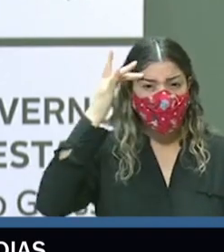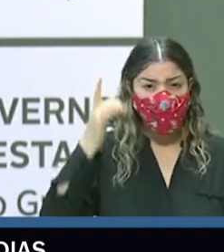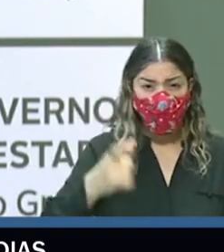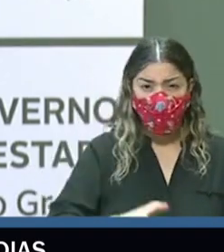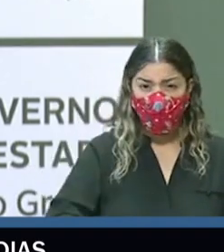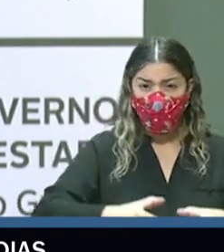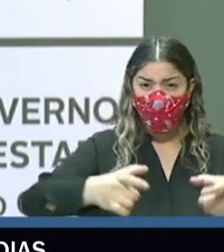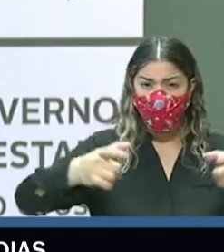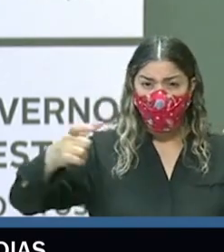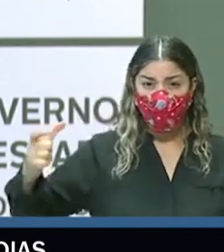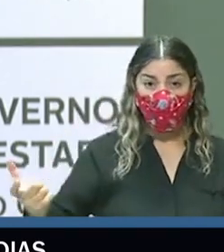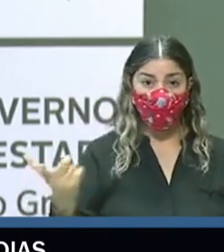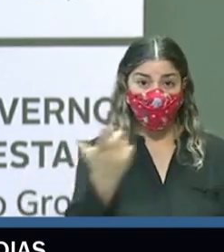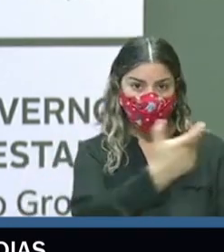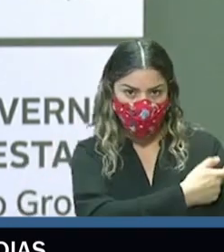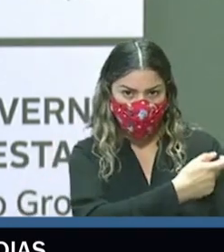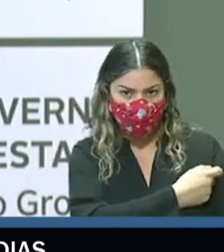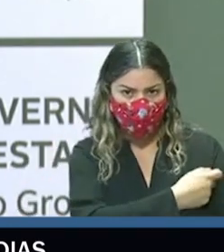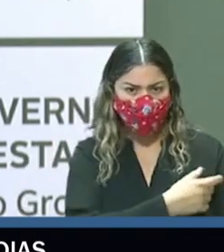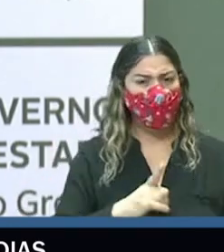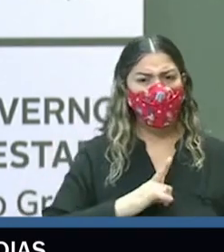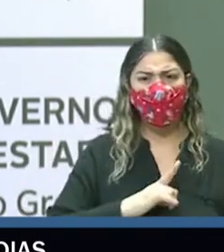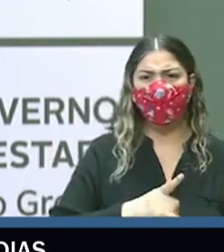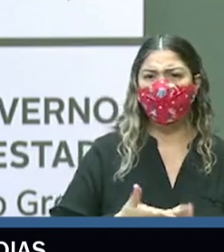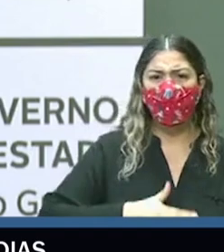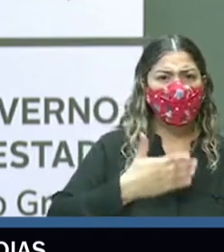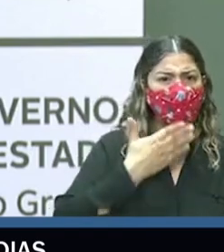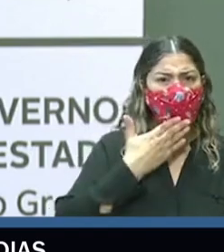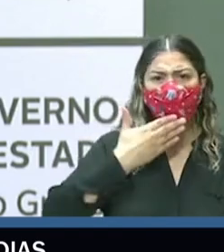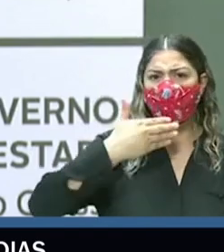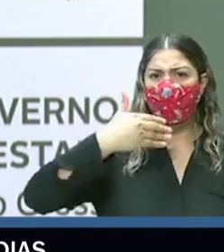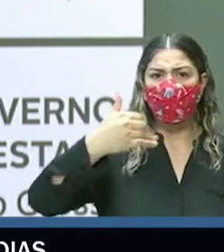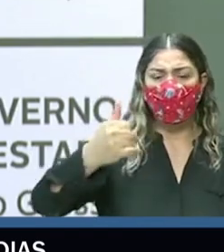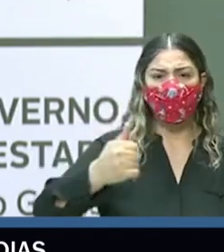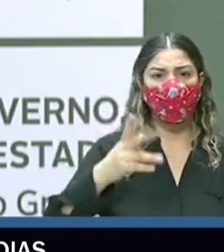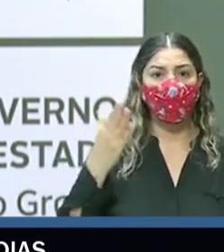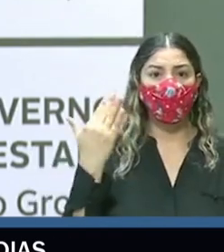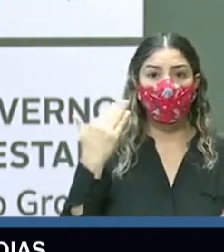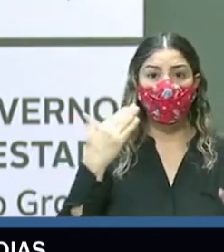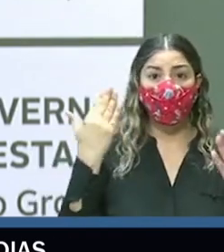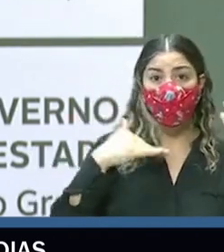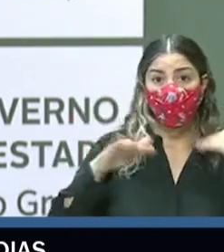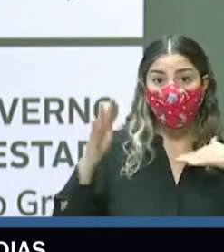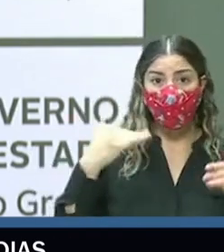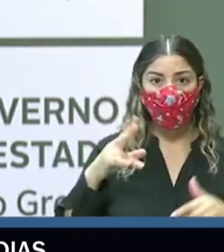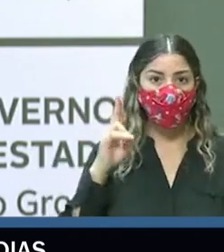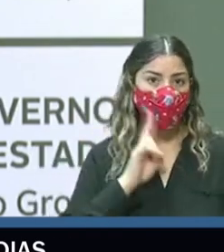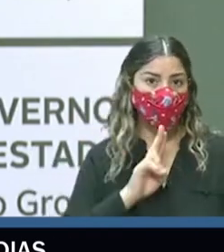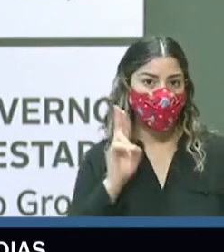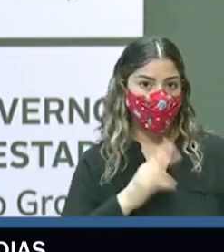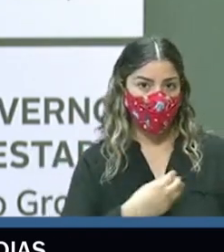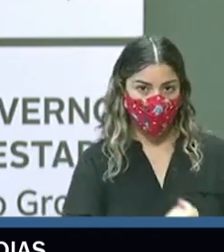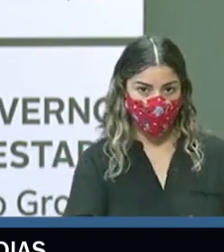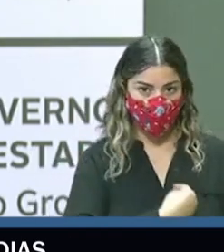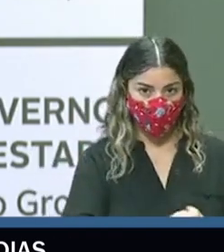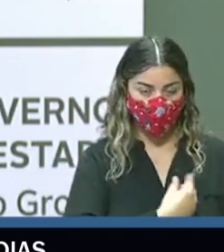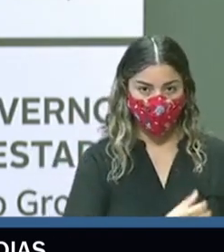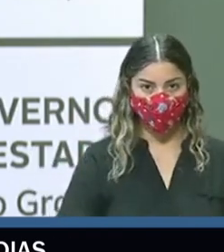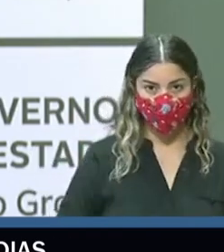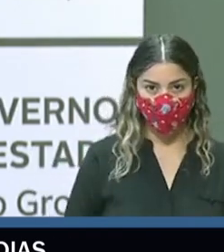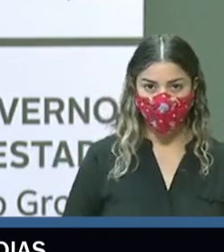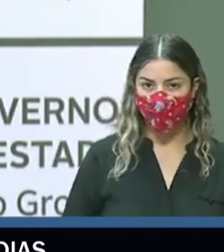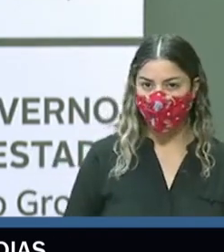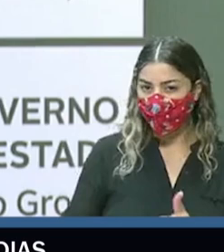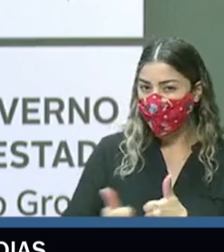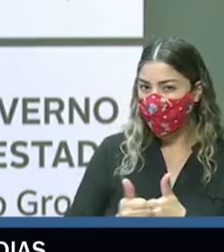tivermos vacinados, mais próximo de uma nova normalidade de vida nós estaremos. E lembrando que o Natal já